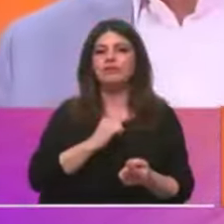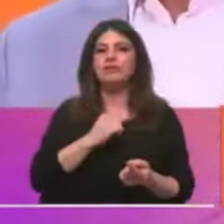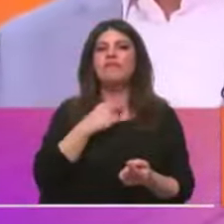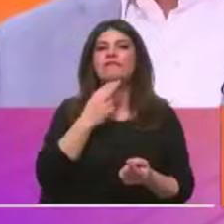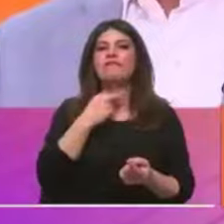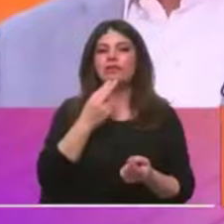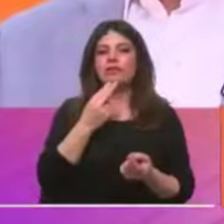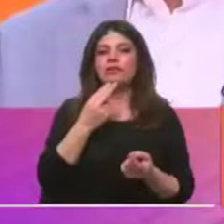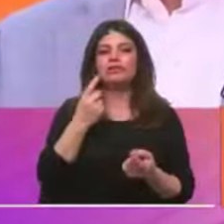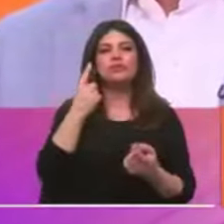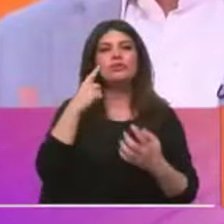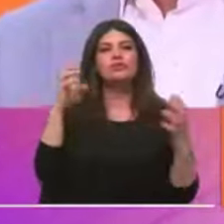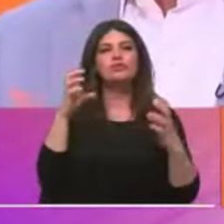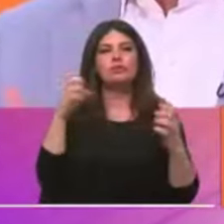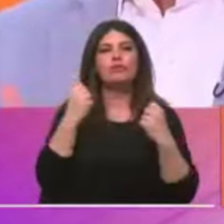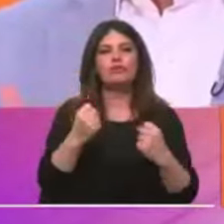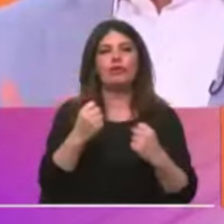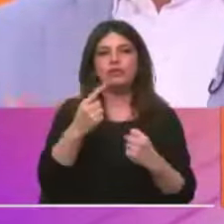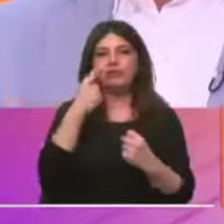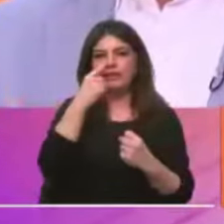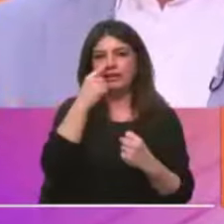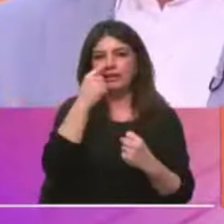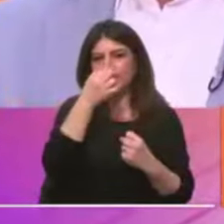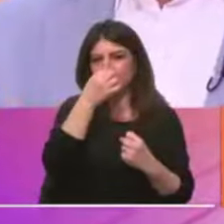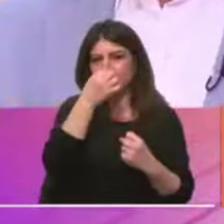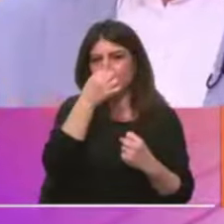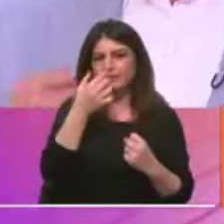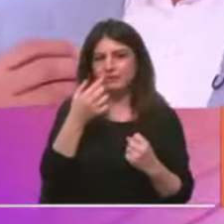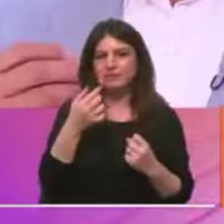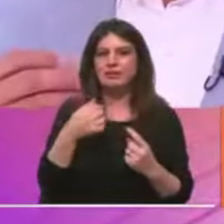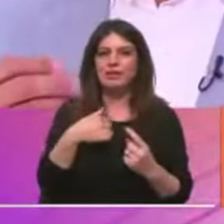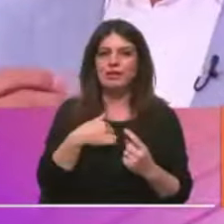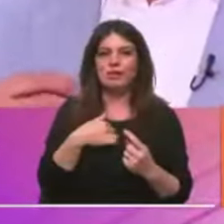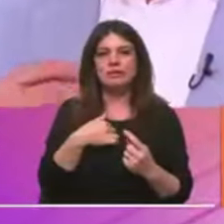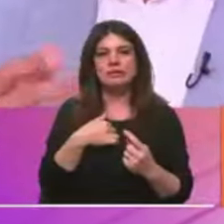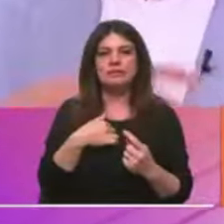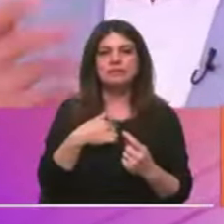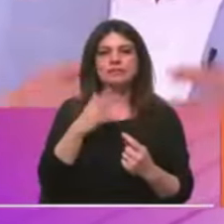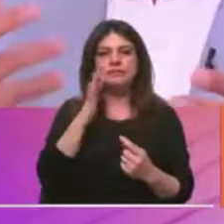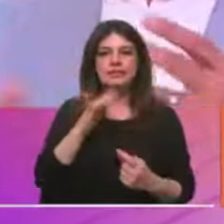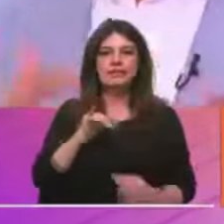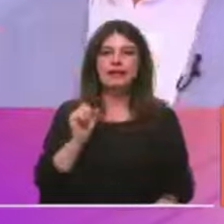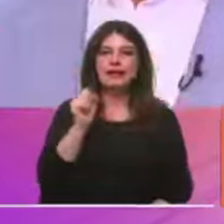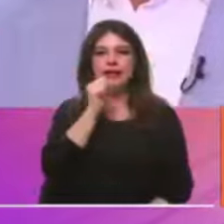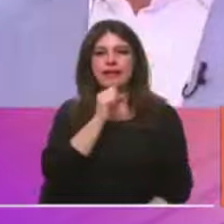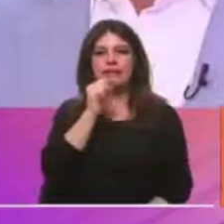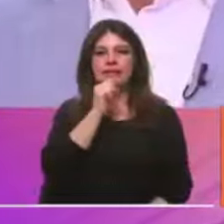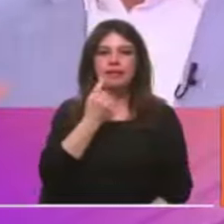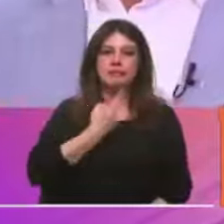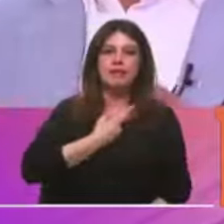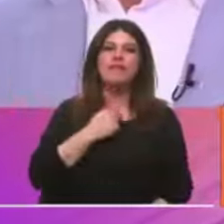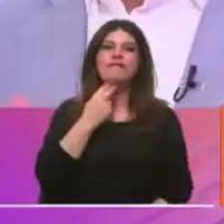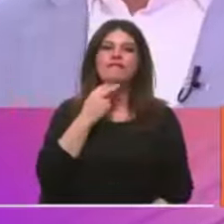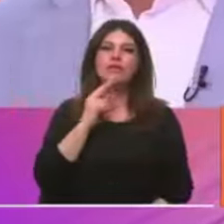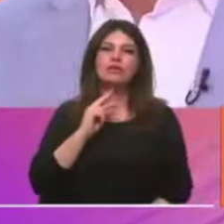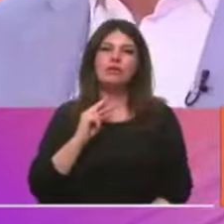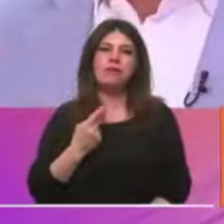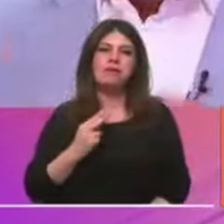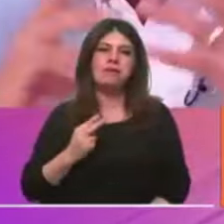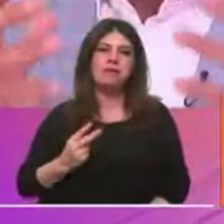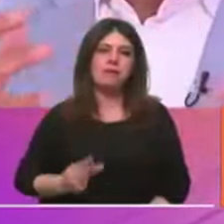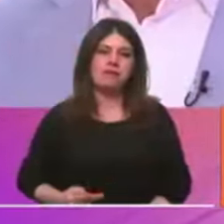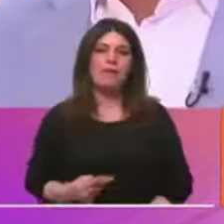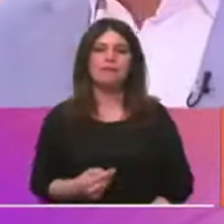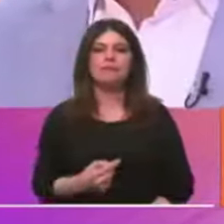anasalada. E isso podia-me levar, e eu tentei sempre cantar com vozes muito diferentes, depois algumas levavam